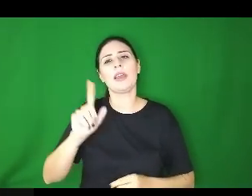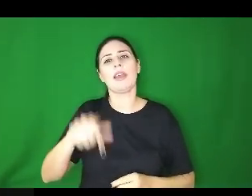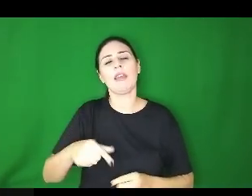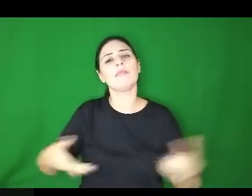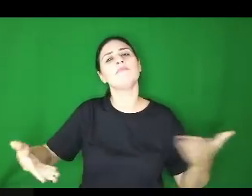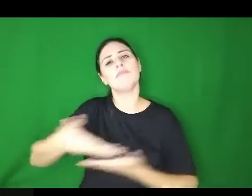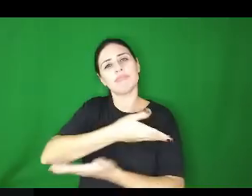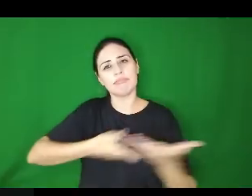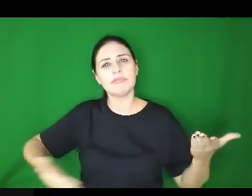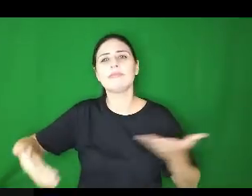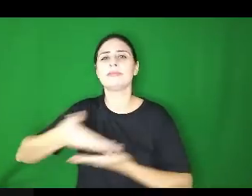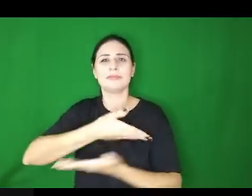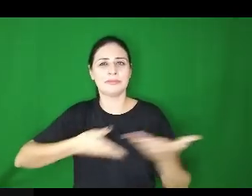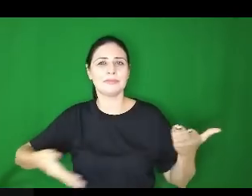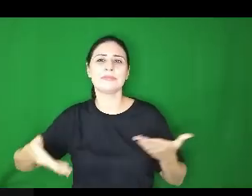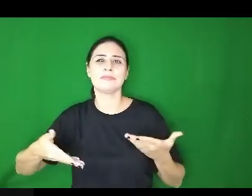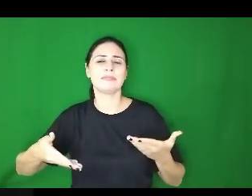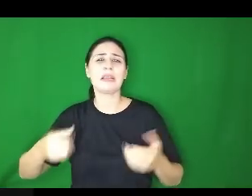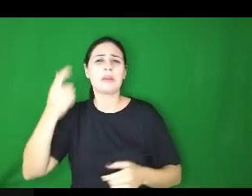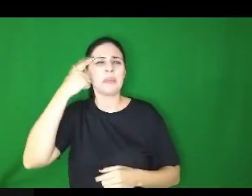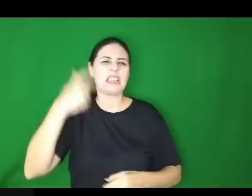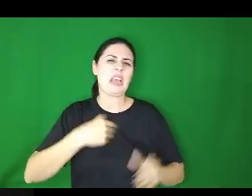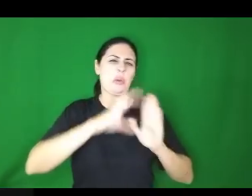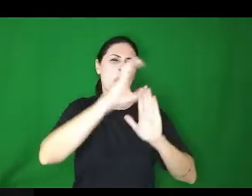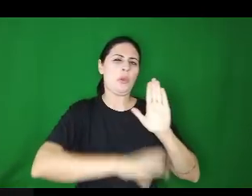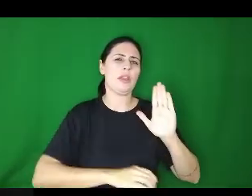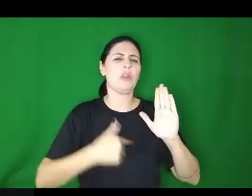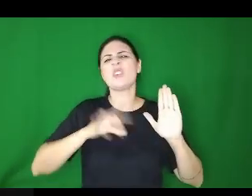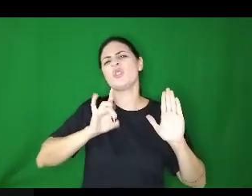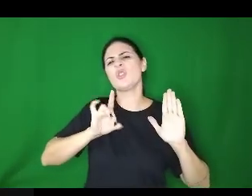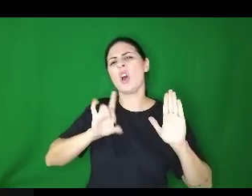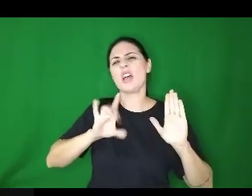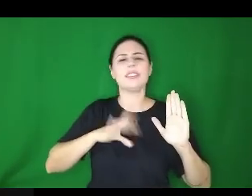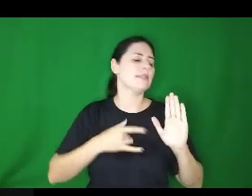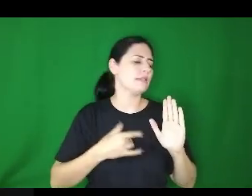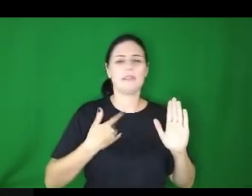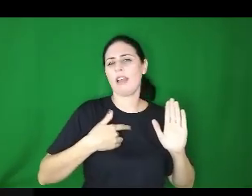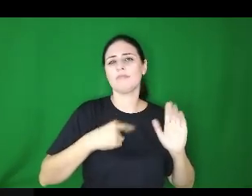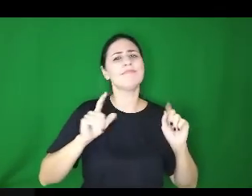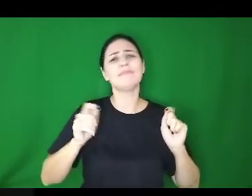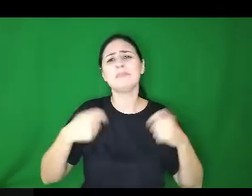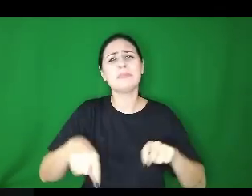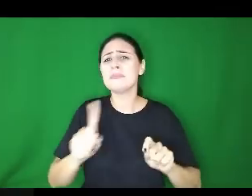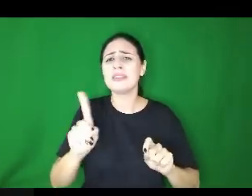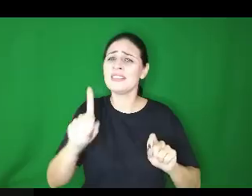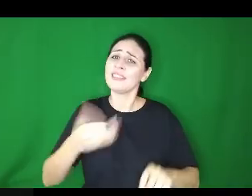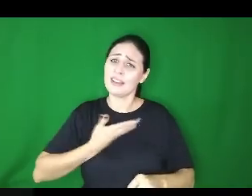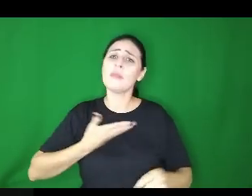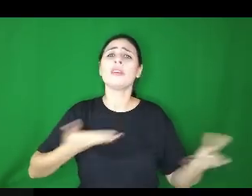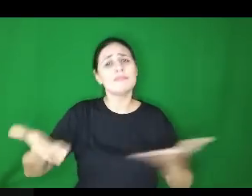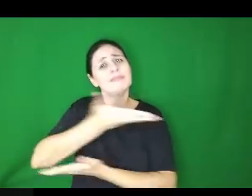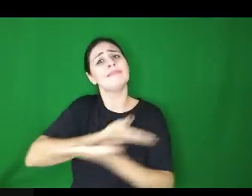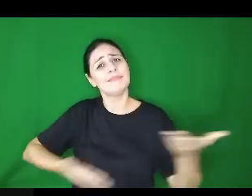nós estamos, gente que fica desempregada, gente que está mantendo gente em casa, né, enfim, nós também temos nossos problemas,